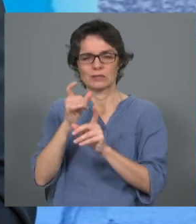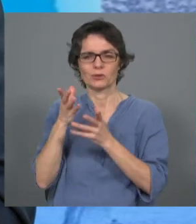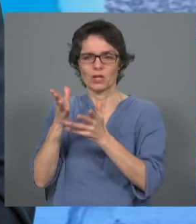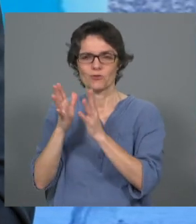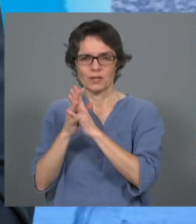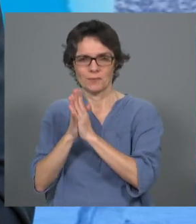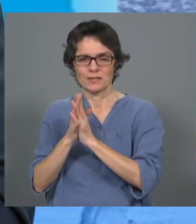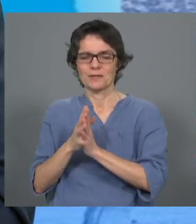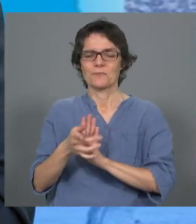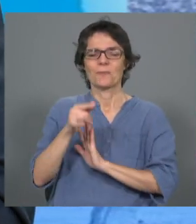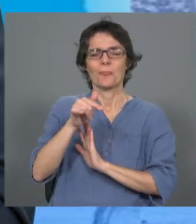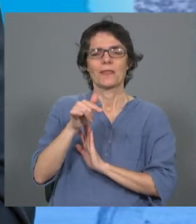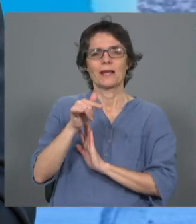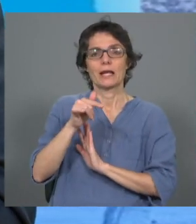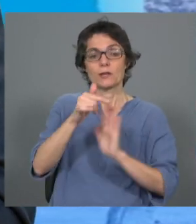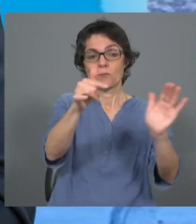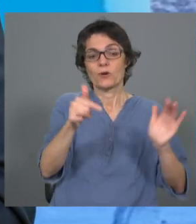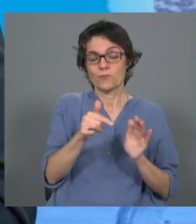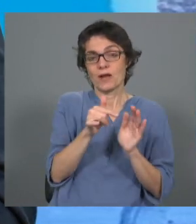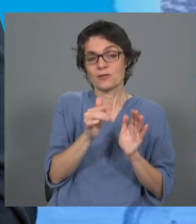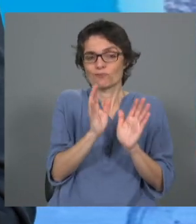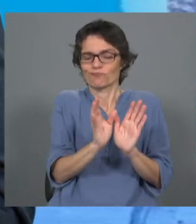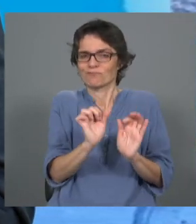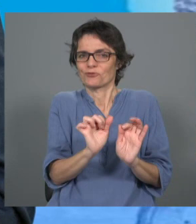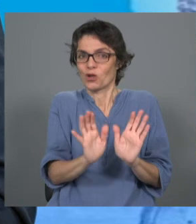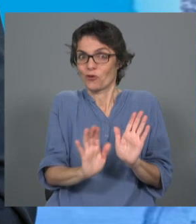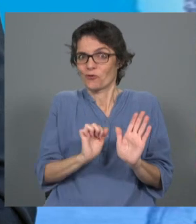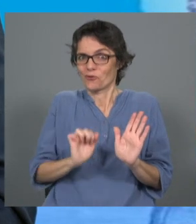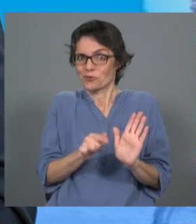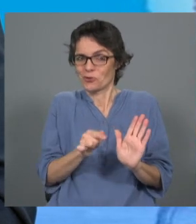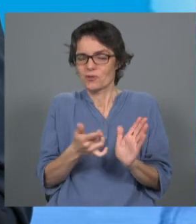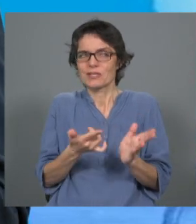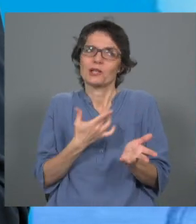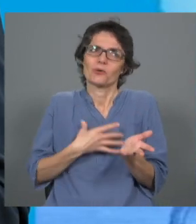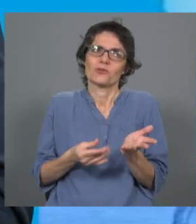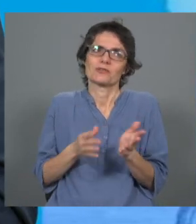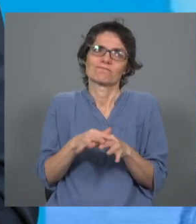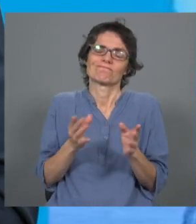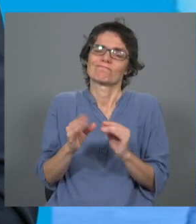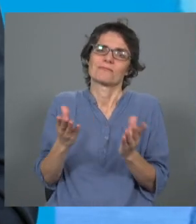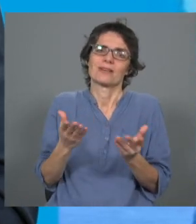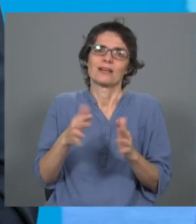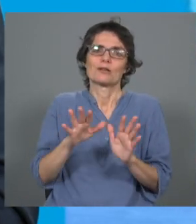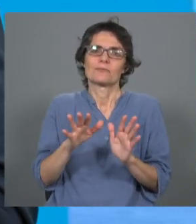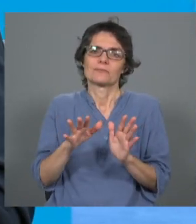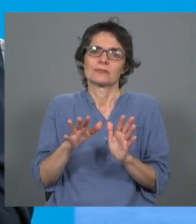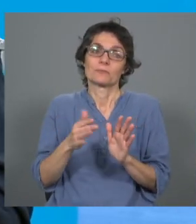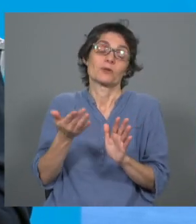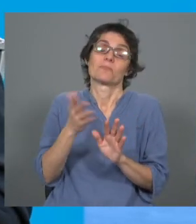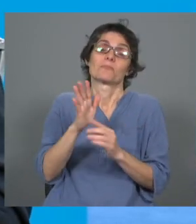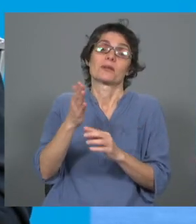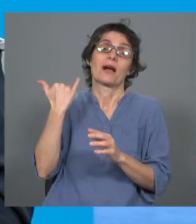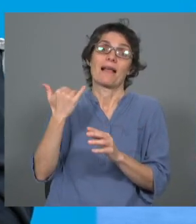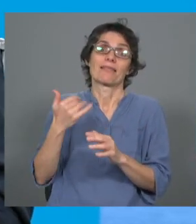mais reservado para os acólitos. Claro, gostaríamos de muito mais, aliás, gostaríamos de ter aquilo que era o habitual dos 5.000